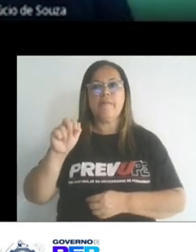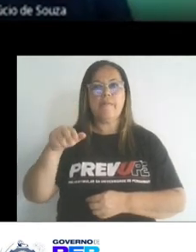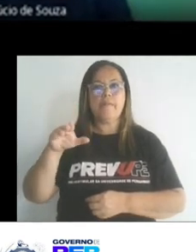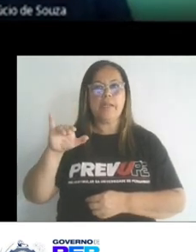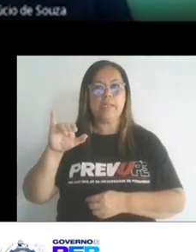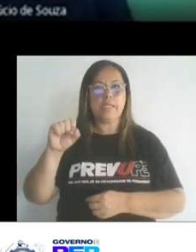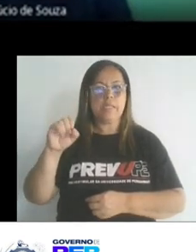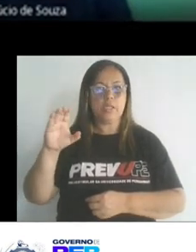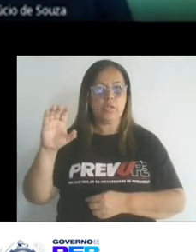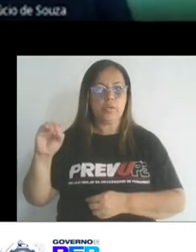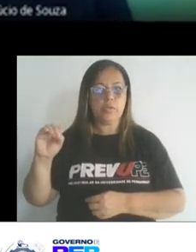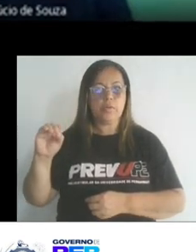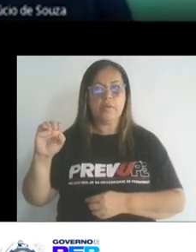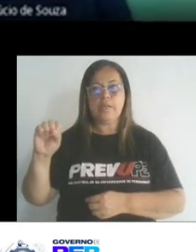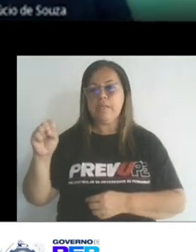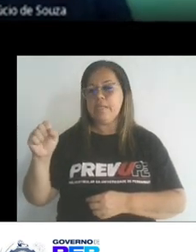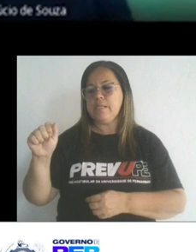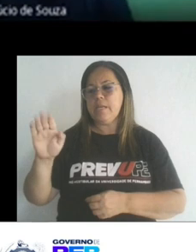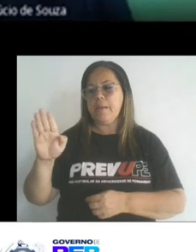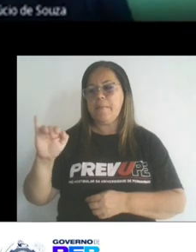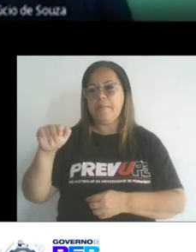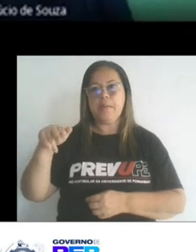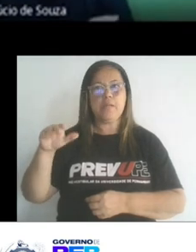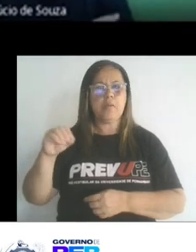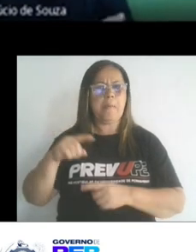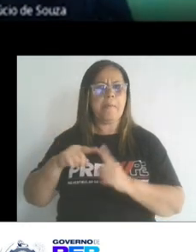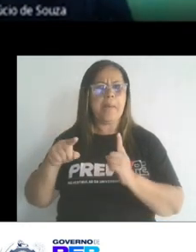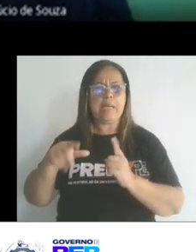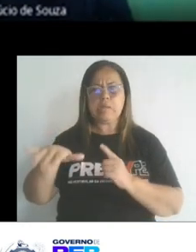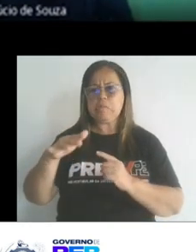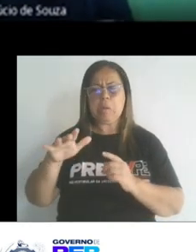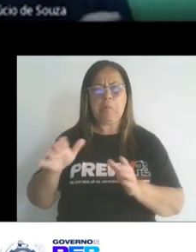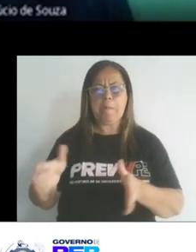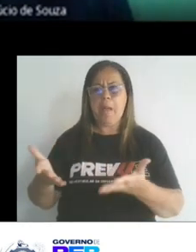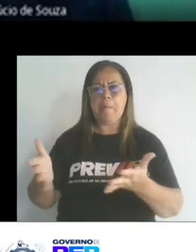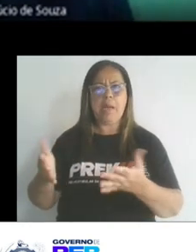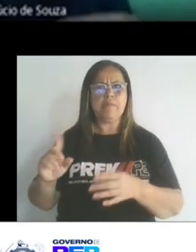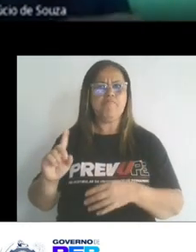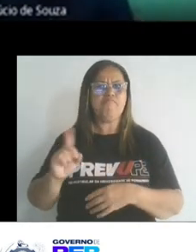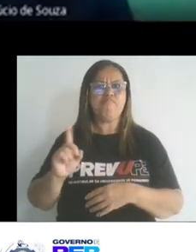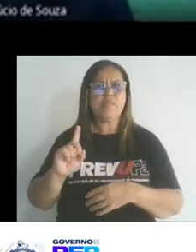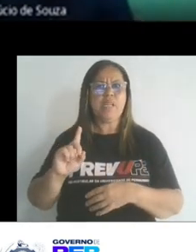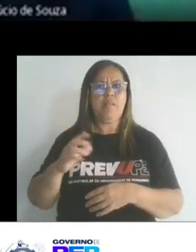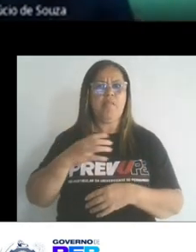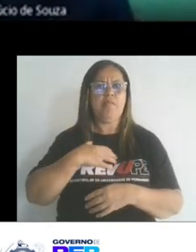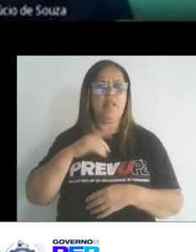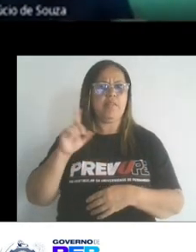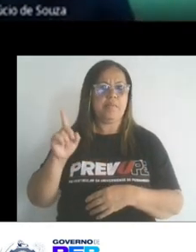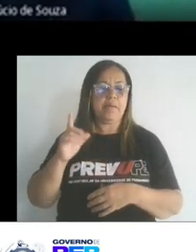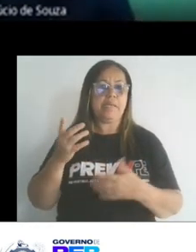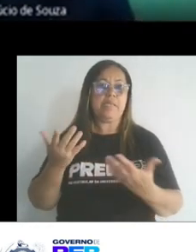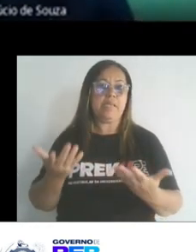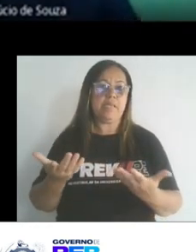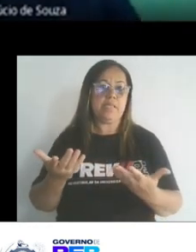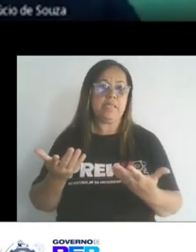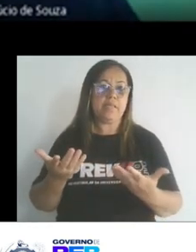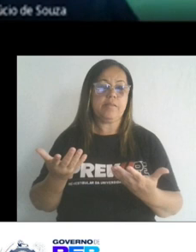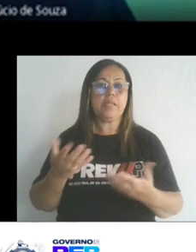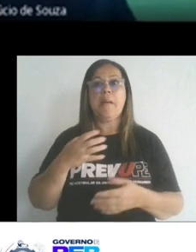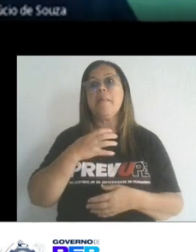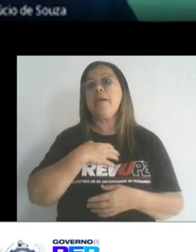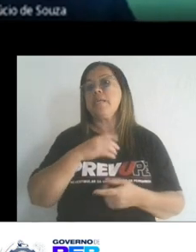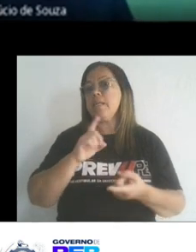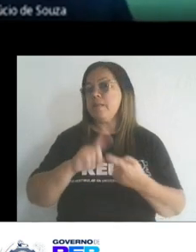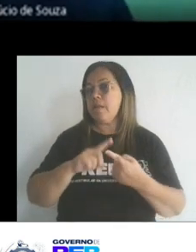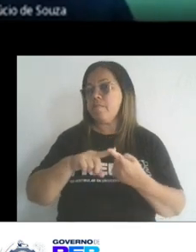mas que não empolgou a população em geral ali da Bahia então a Bahia que também foi